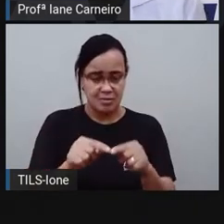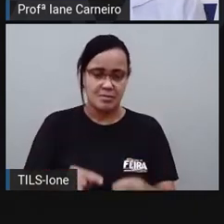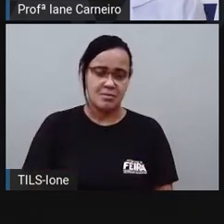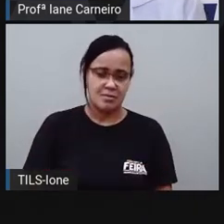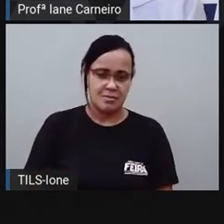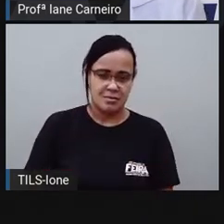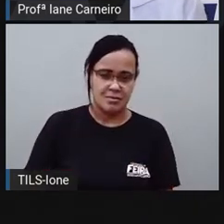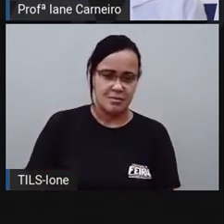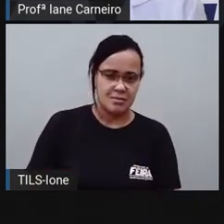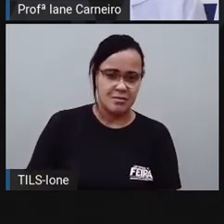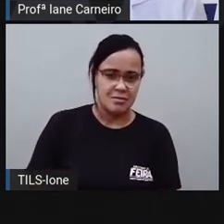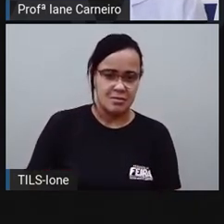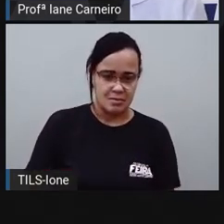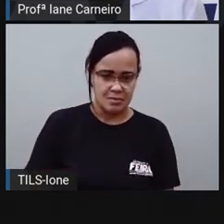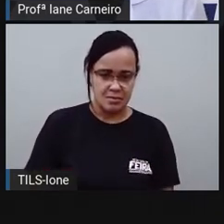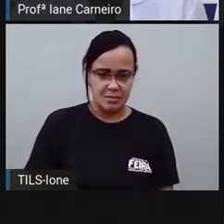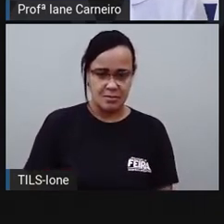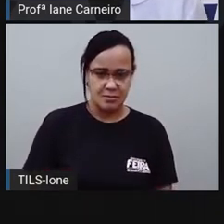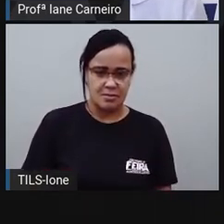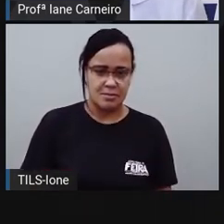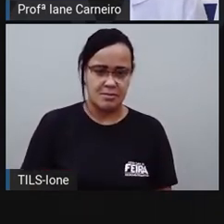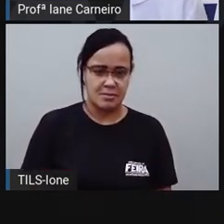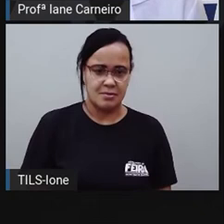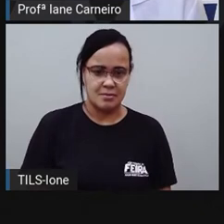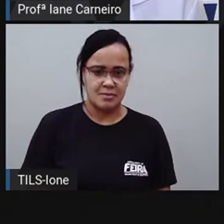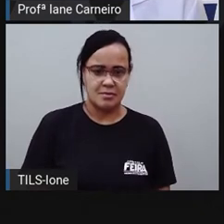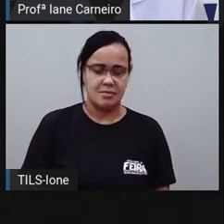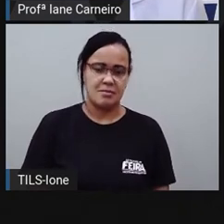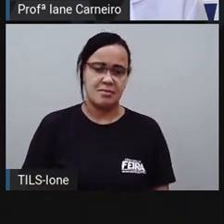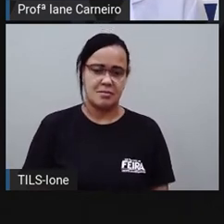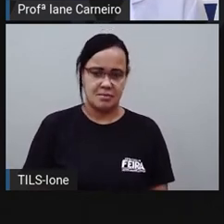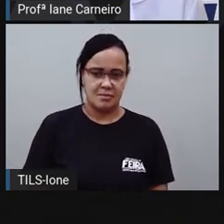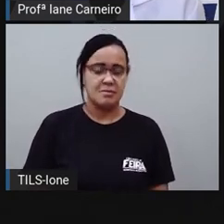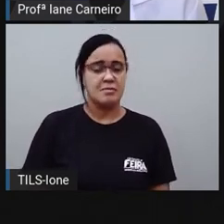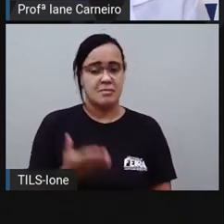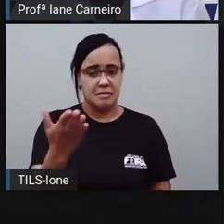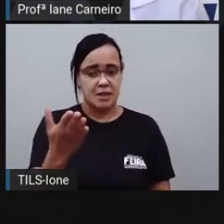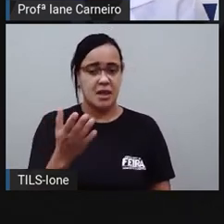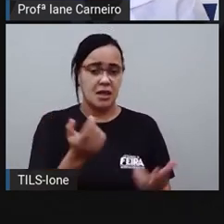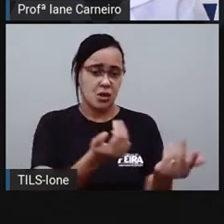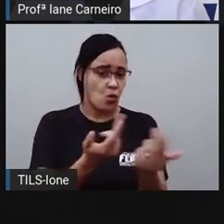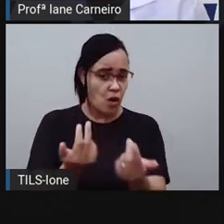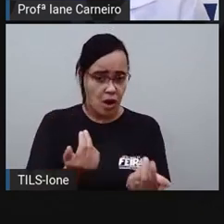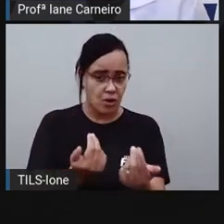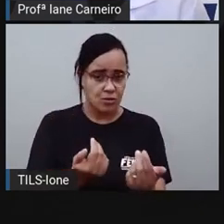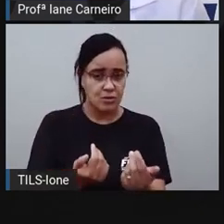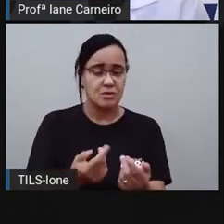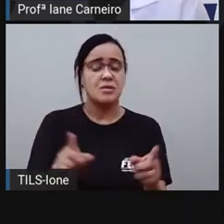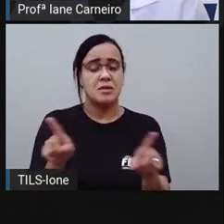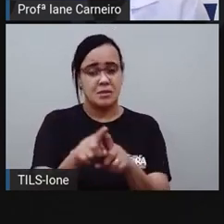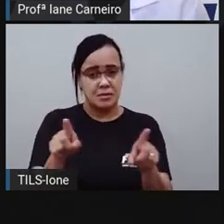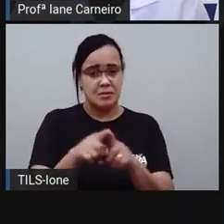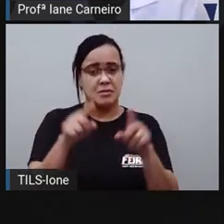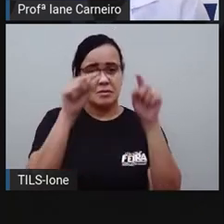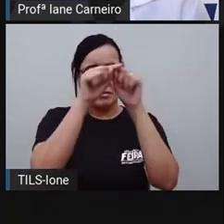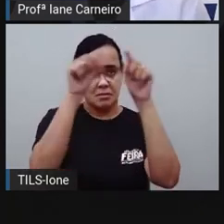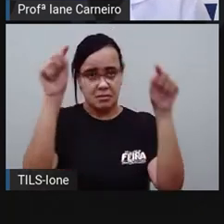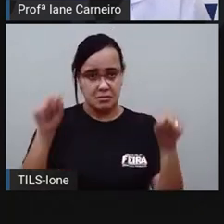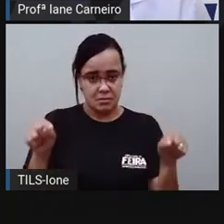não foi naquela hora? Vai botar aqui. O quadrado também tem quatro lados, só que ele,